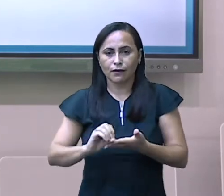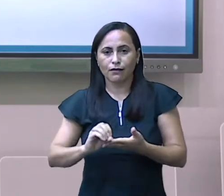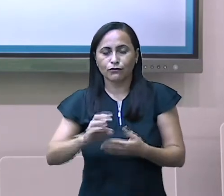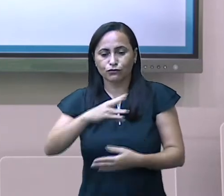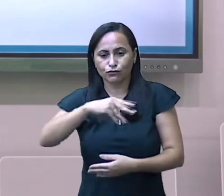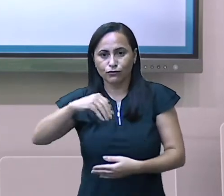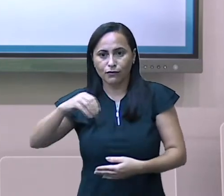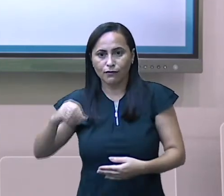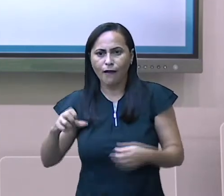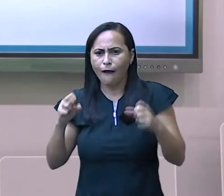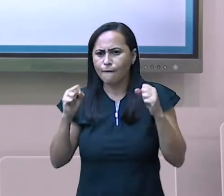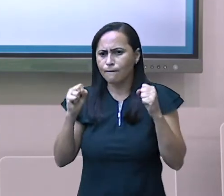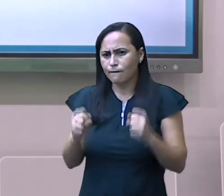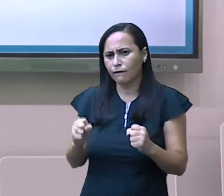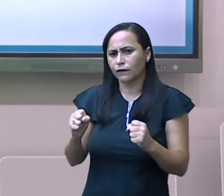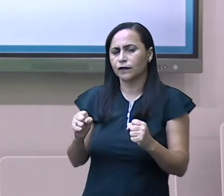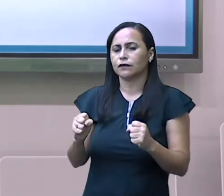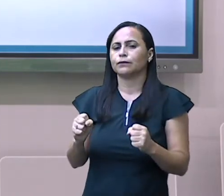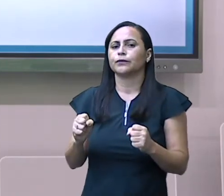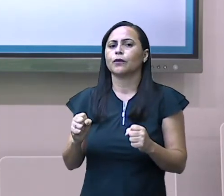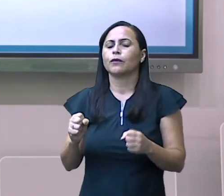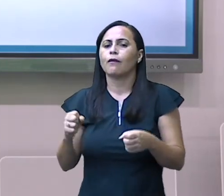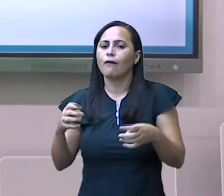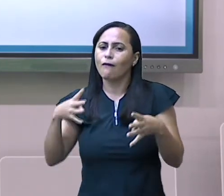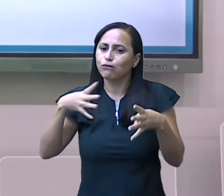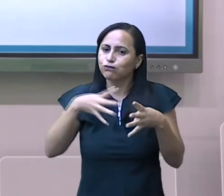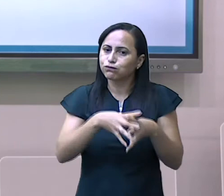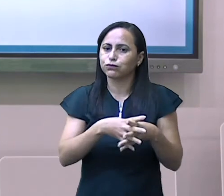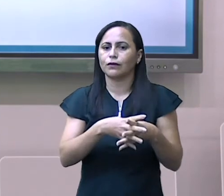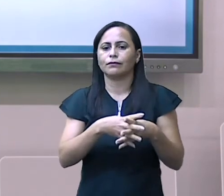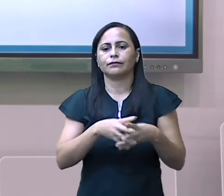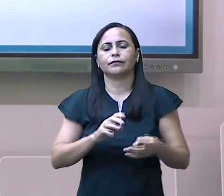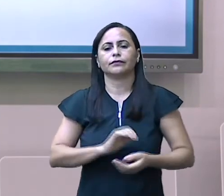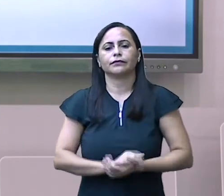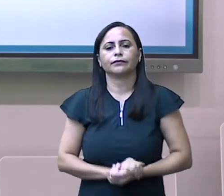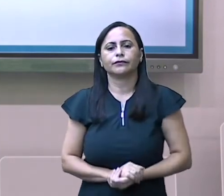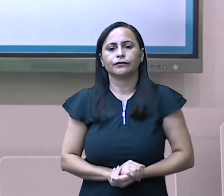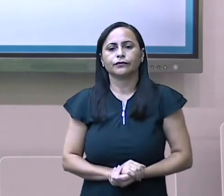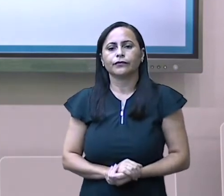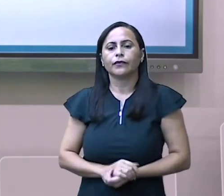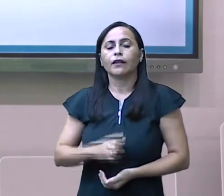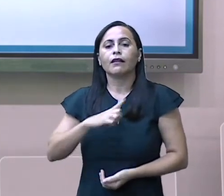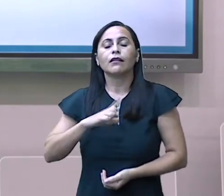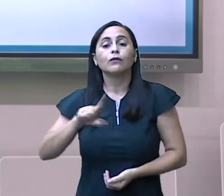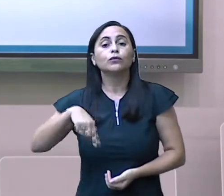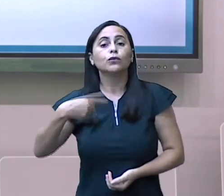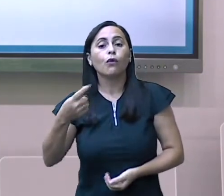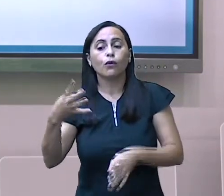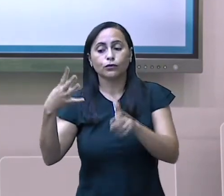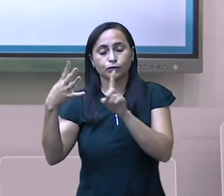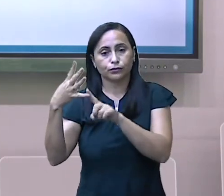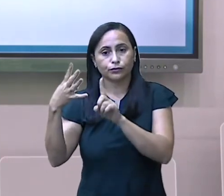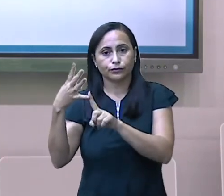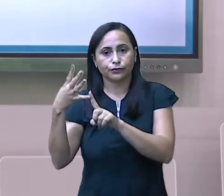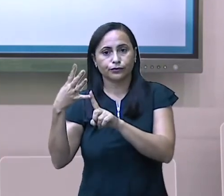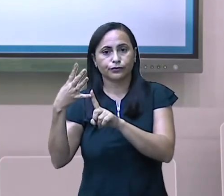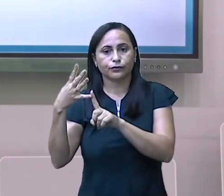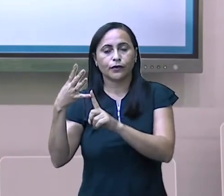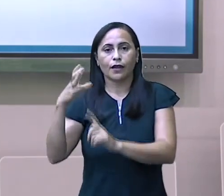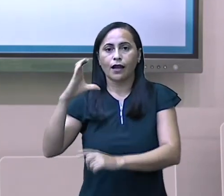a raiz vai conseguir penetrar, ok? E nós temos o